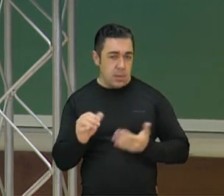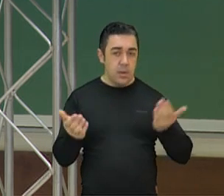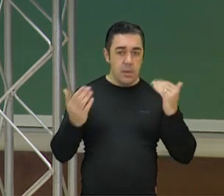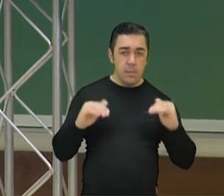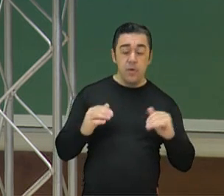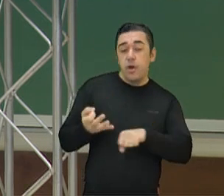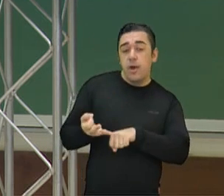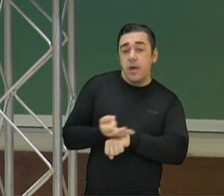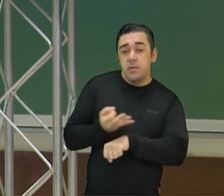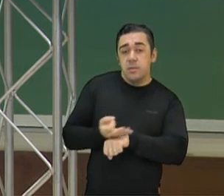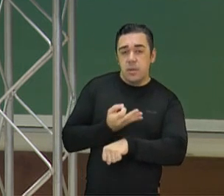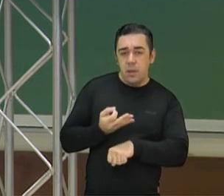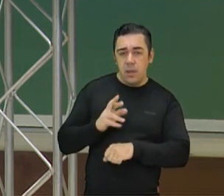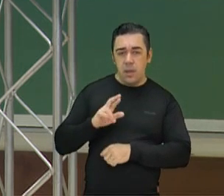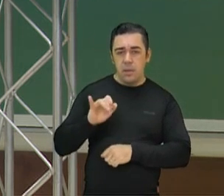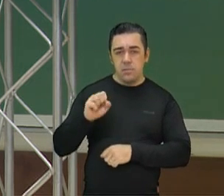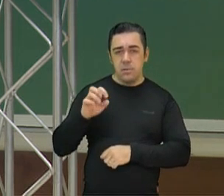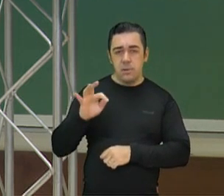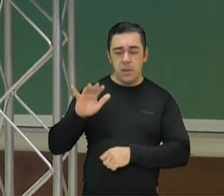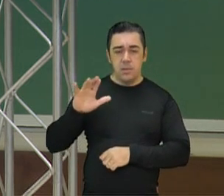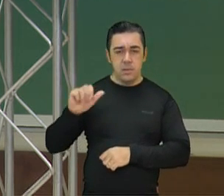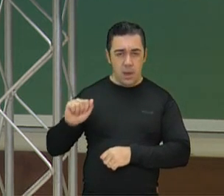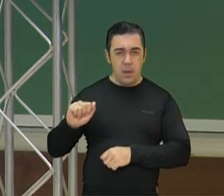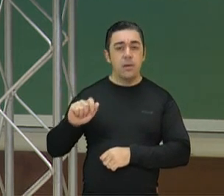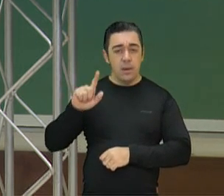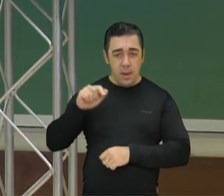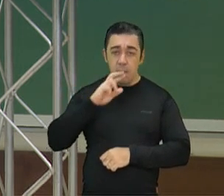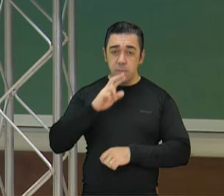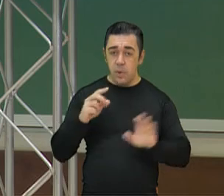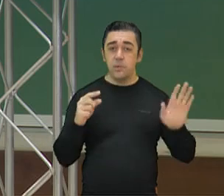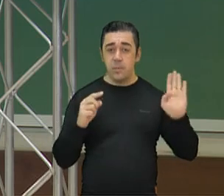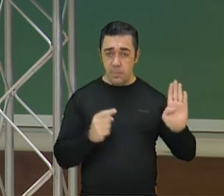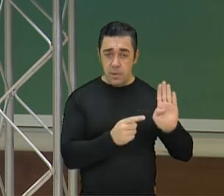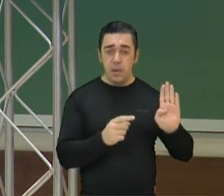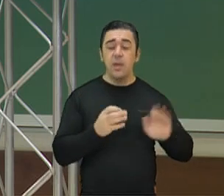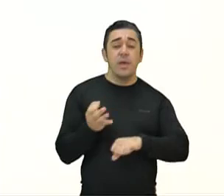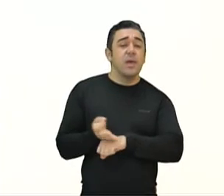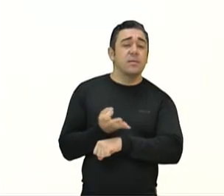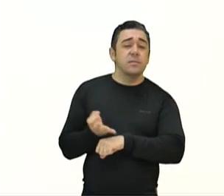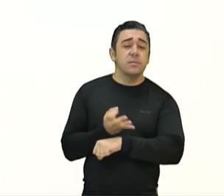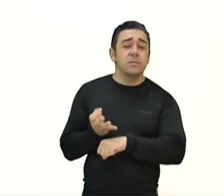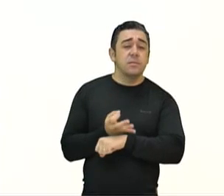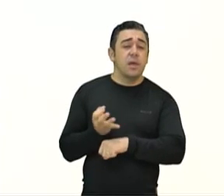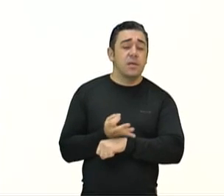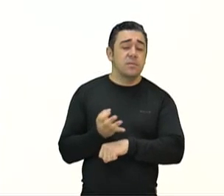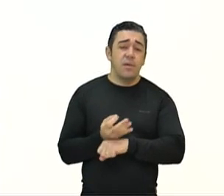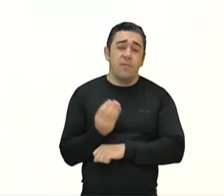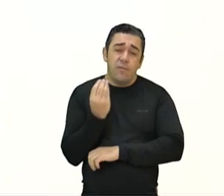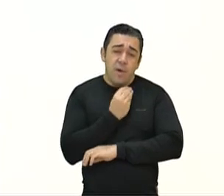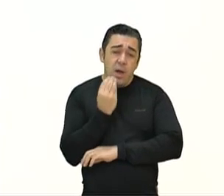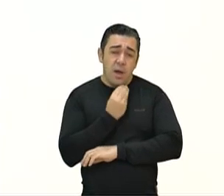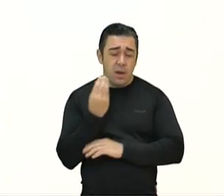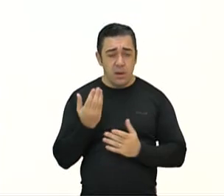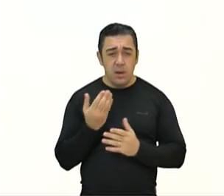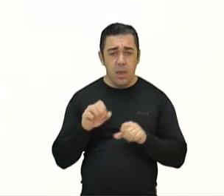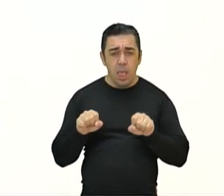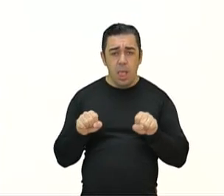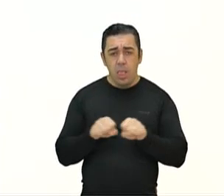baixa resistência elétrica. Então a alternativa correta é a letra B, baixa resistência